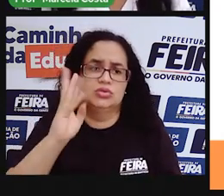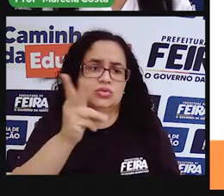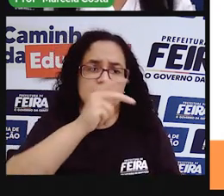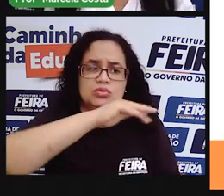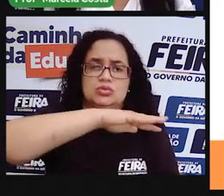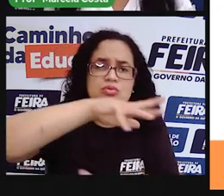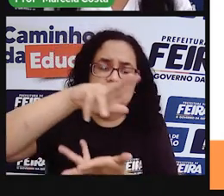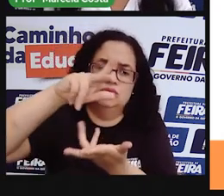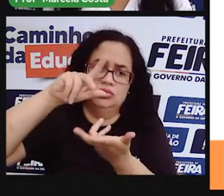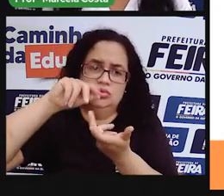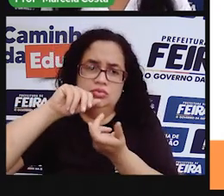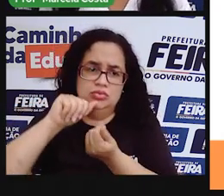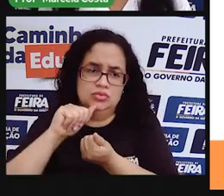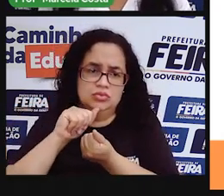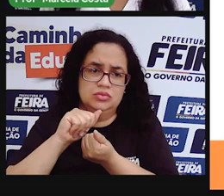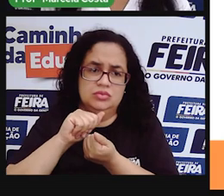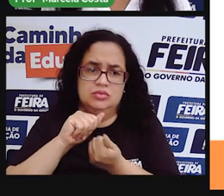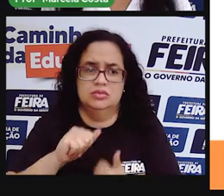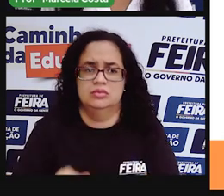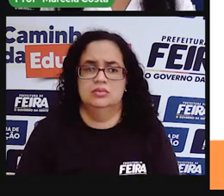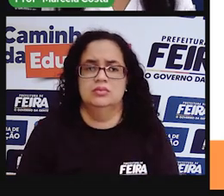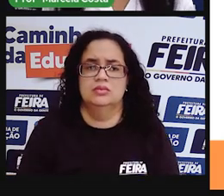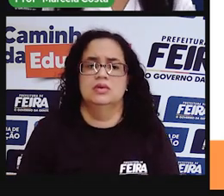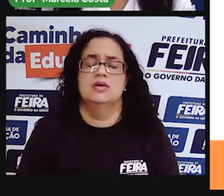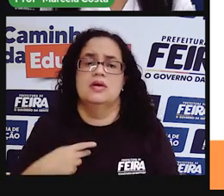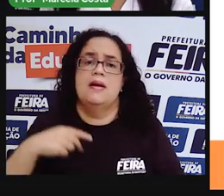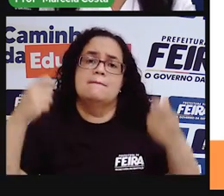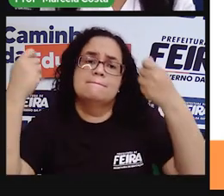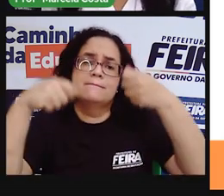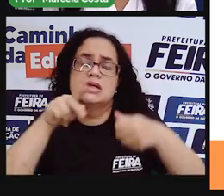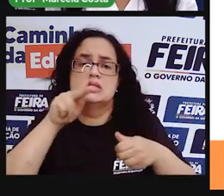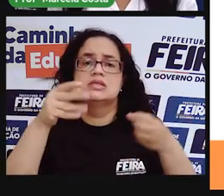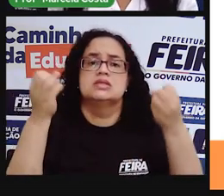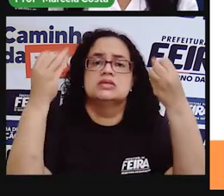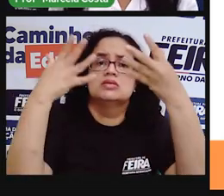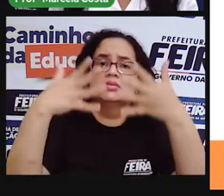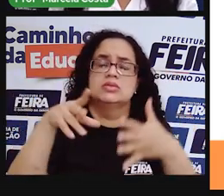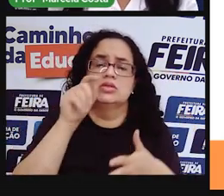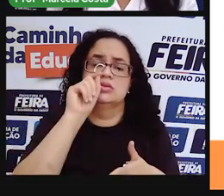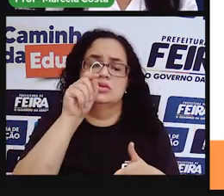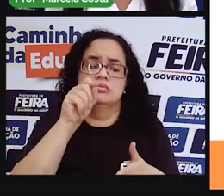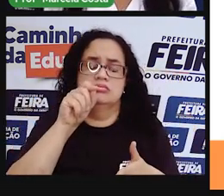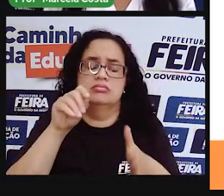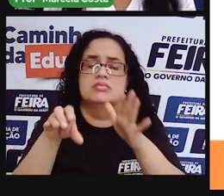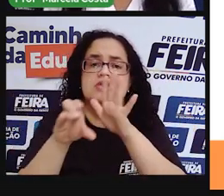talvez você ainda não saiba que se trata de um símbolo universal.